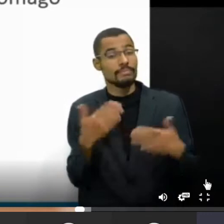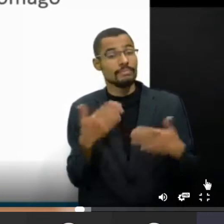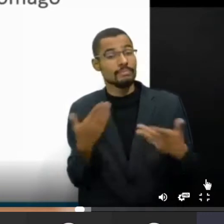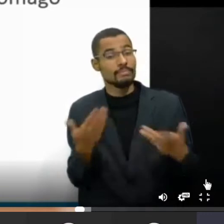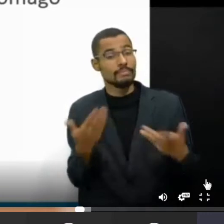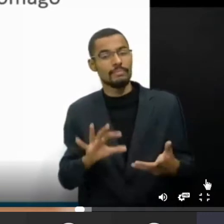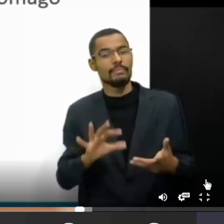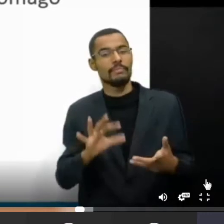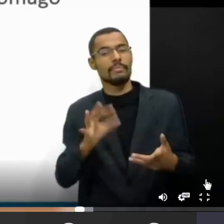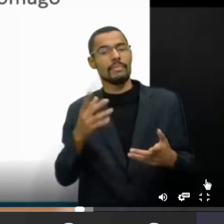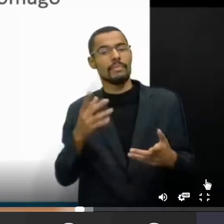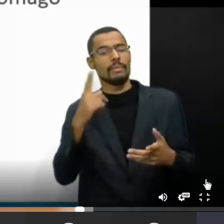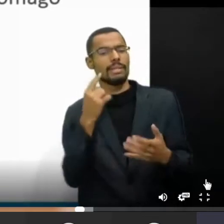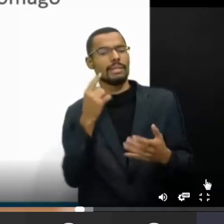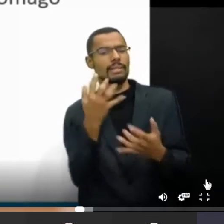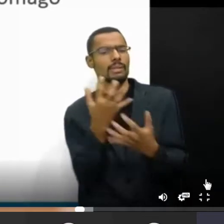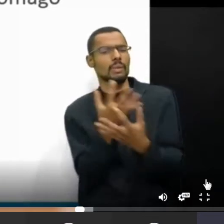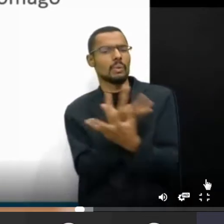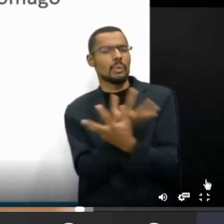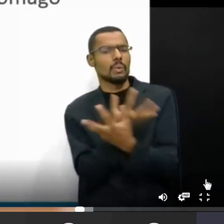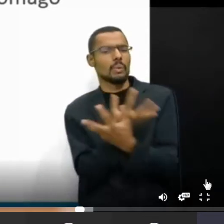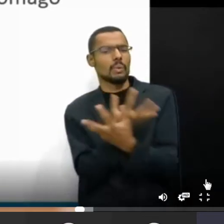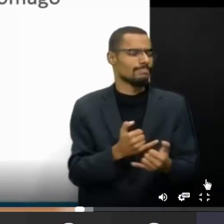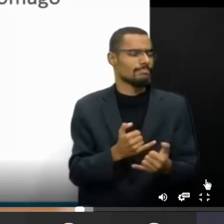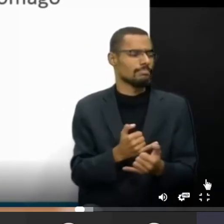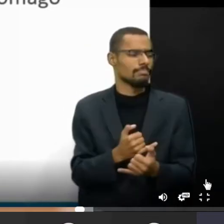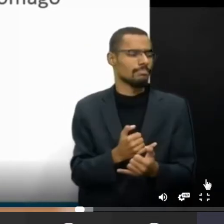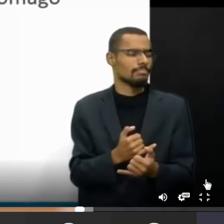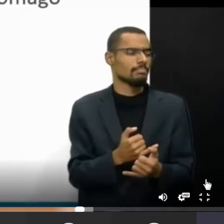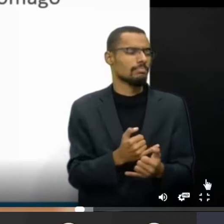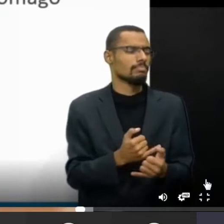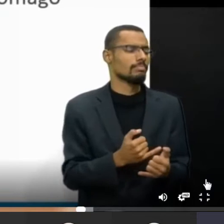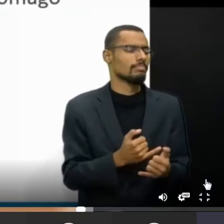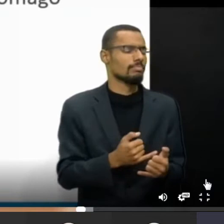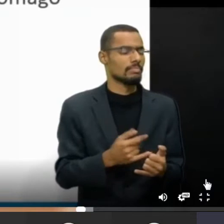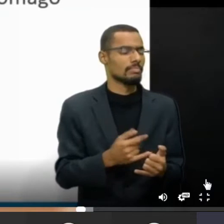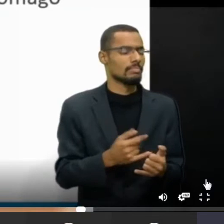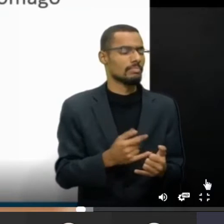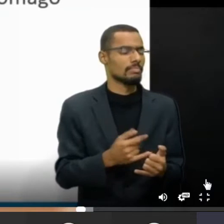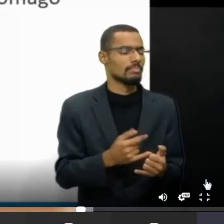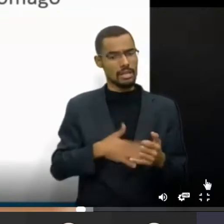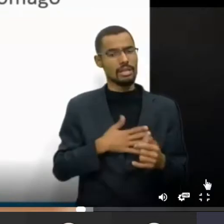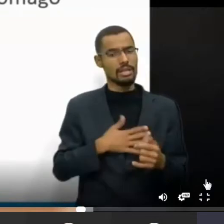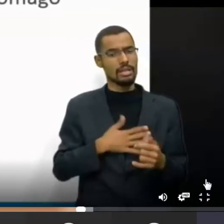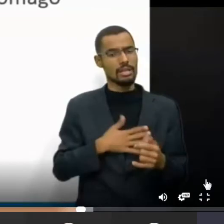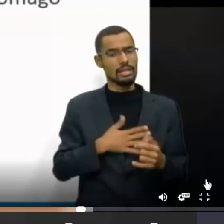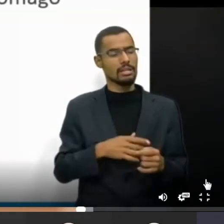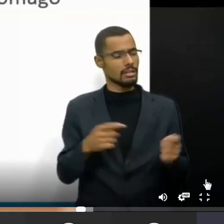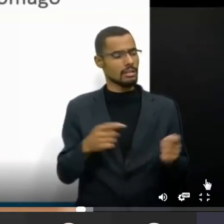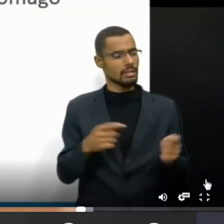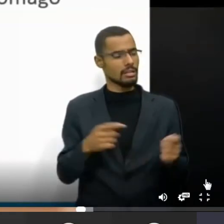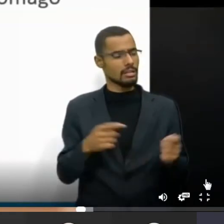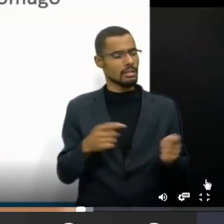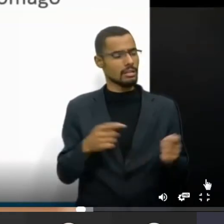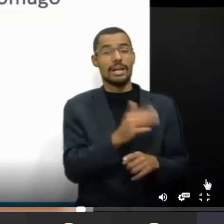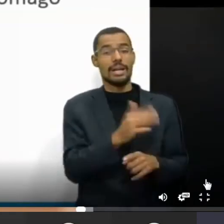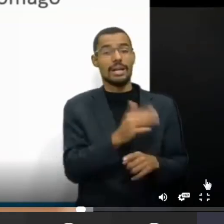E nesse caso de contração, ele está contraindo, né? Ele vai relaxar para a passagem do